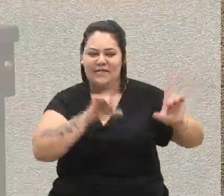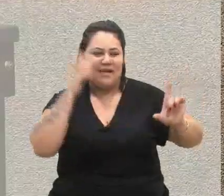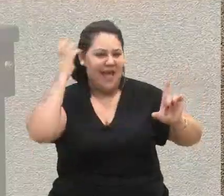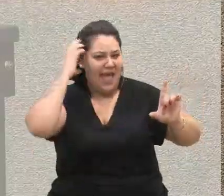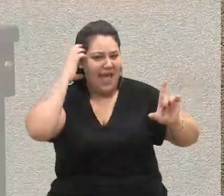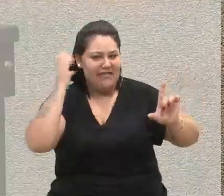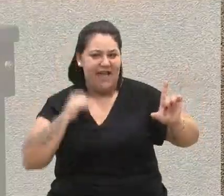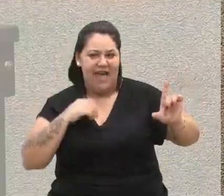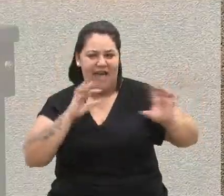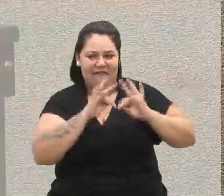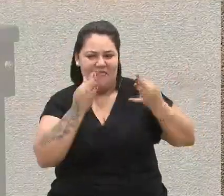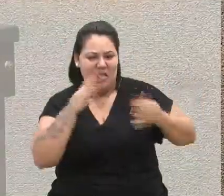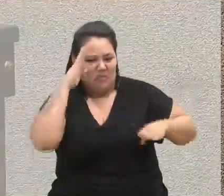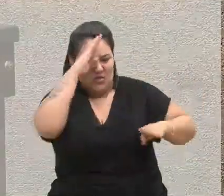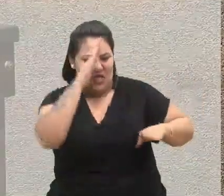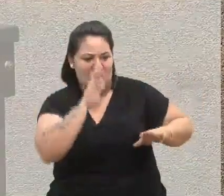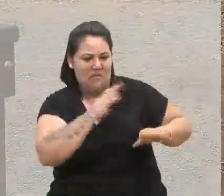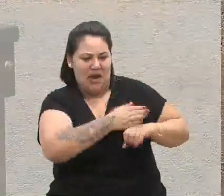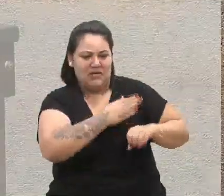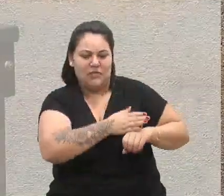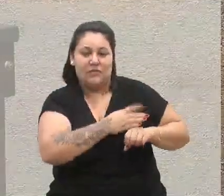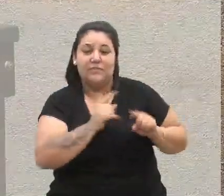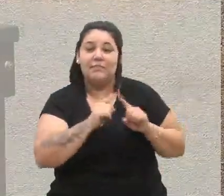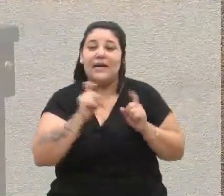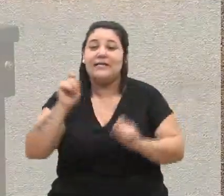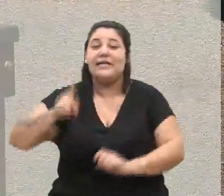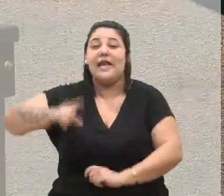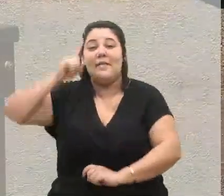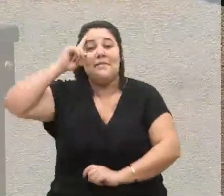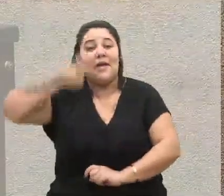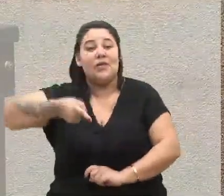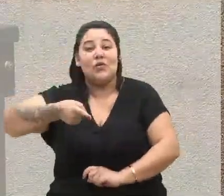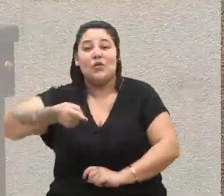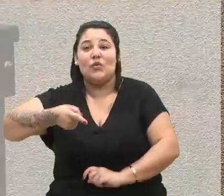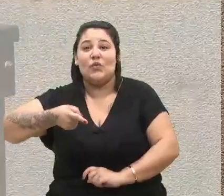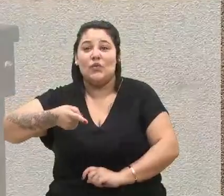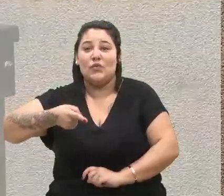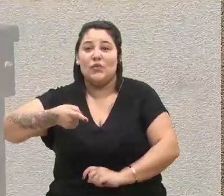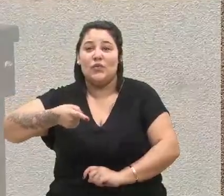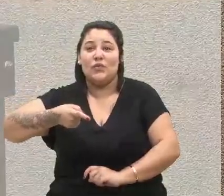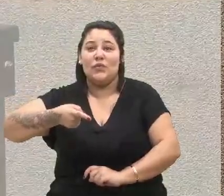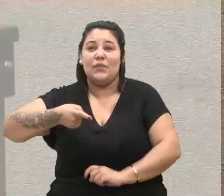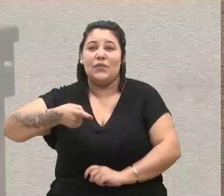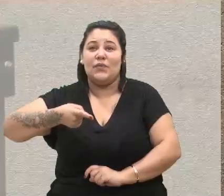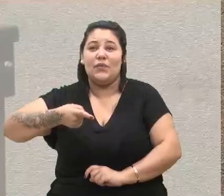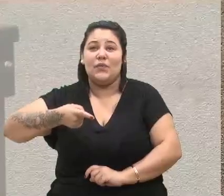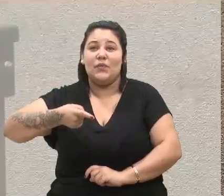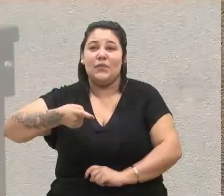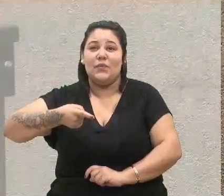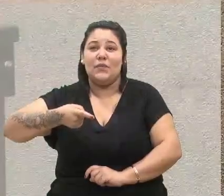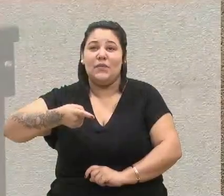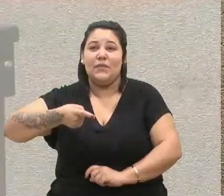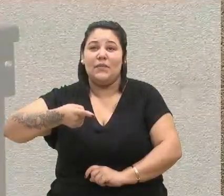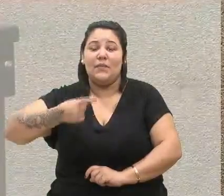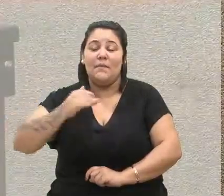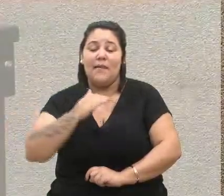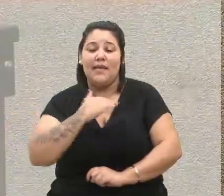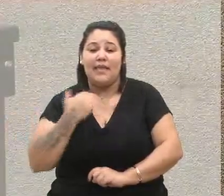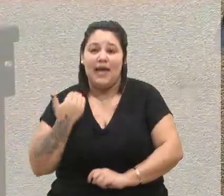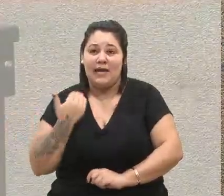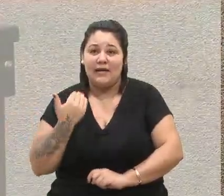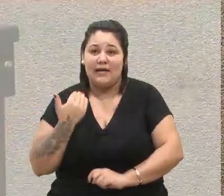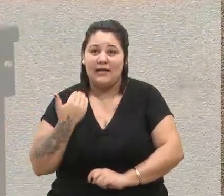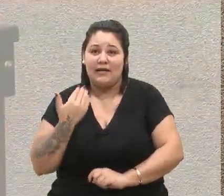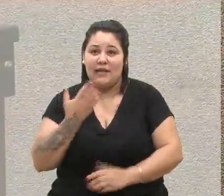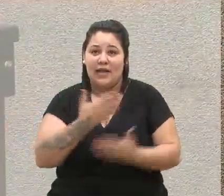envolvidos. Só que o cara que mandou matar a Marielle está em todos os jornais com a camiseta da Dilma. Isso